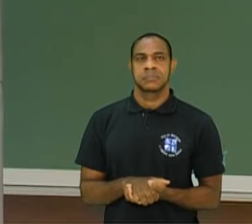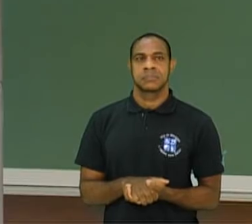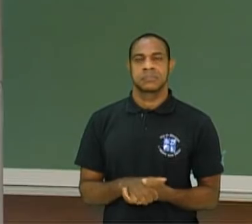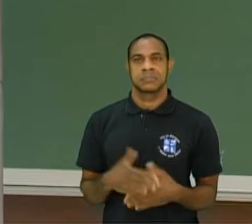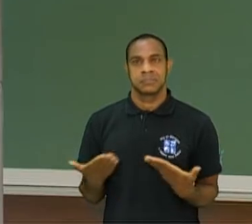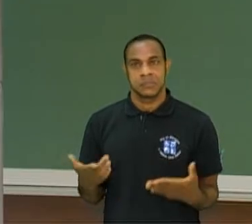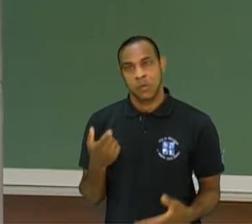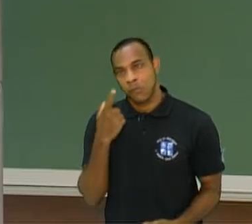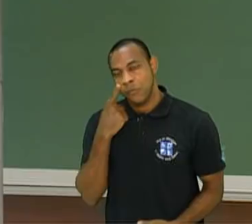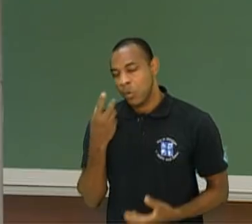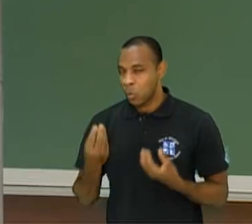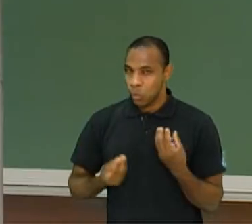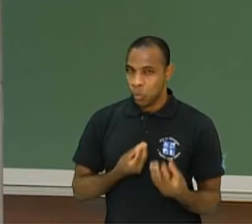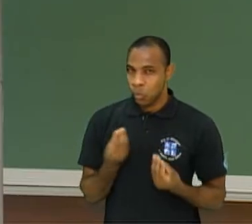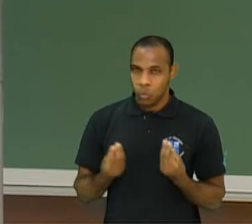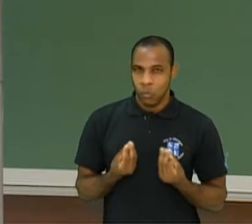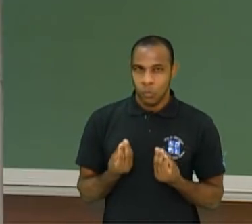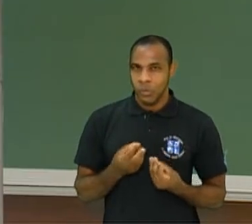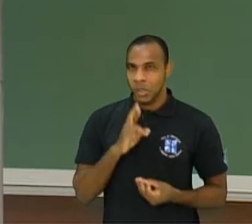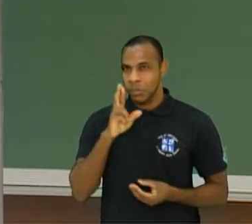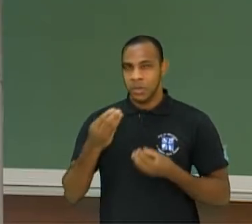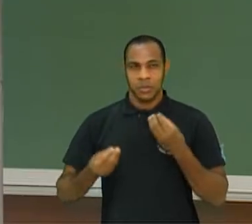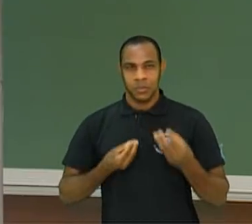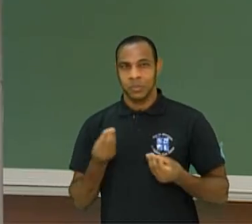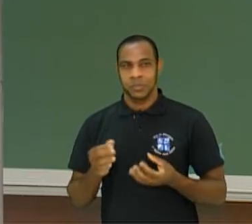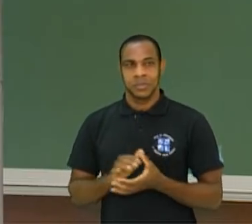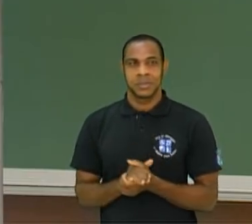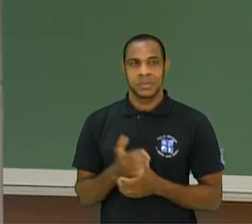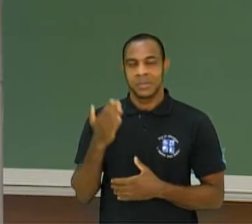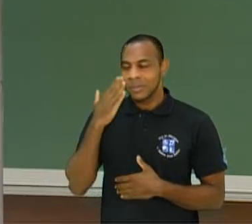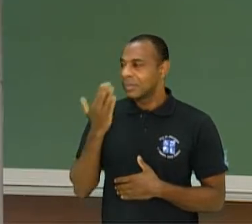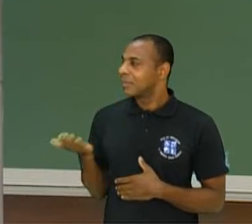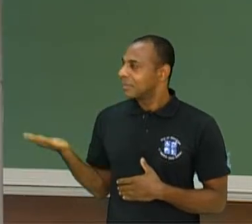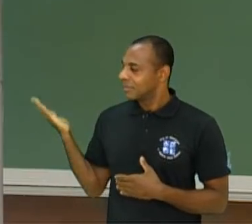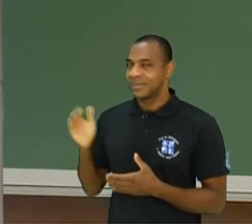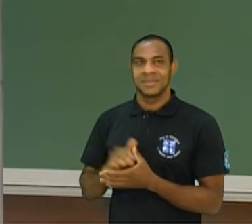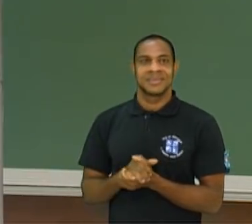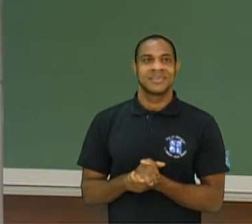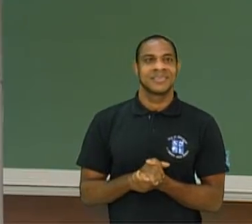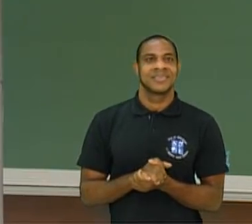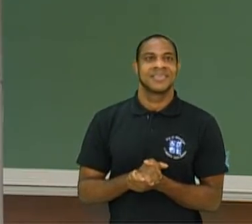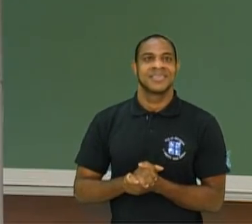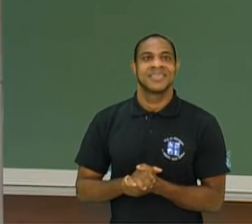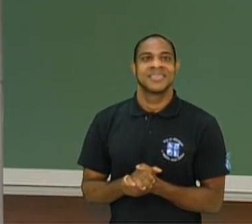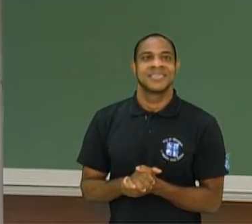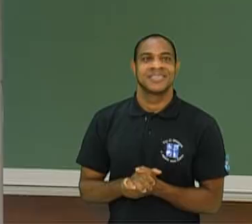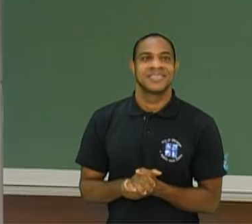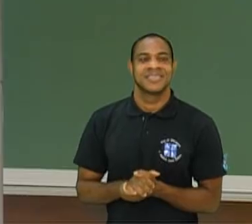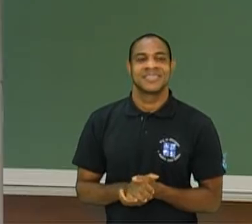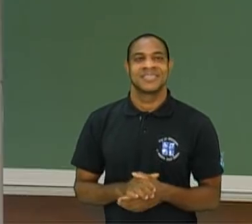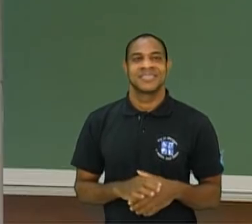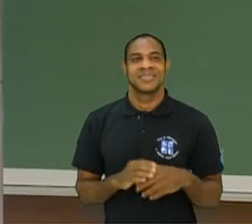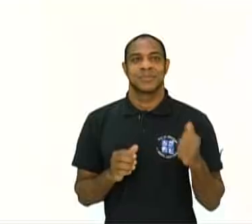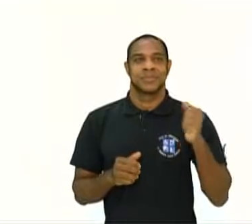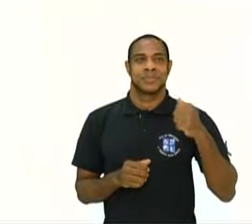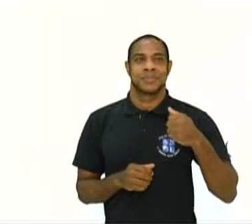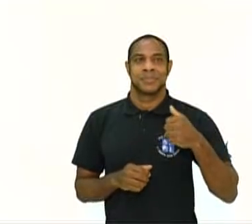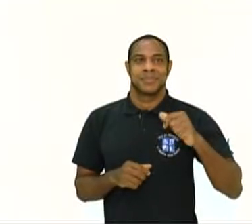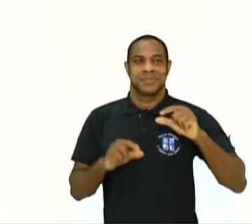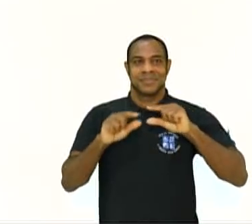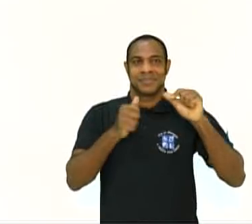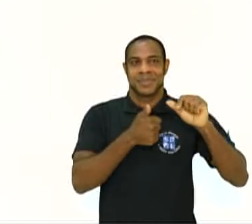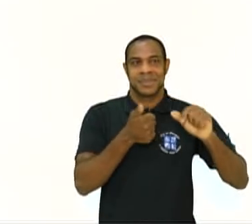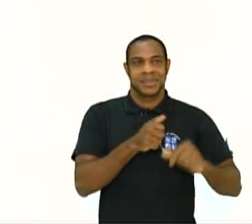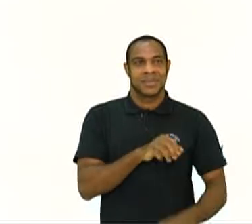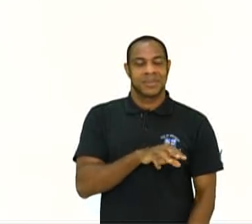E aí, vamos ver então como que ficou essa descrição. A Lisa Simpson is wearing a witch costume.